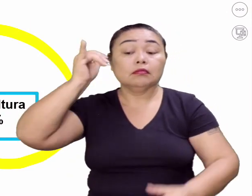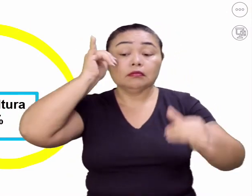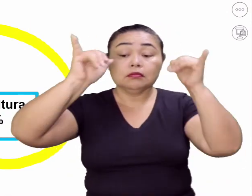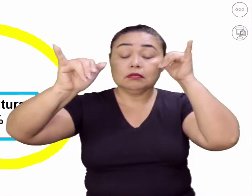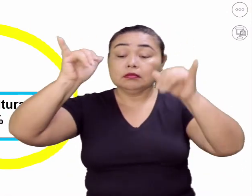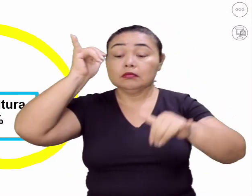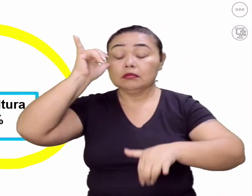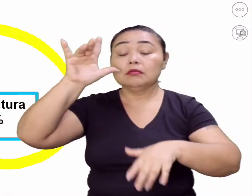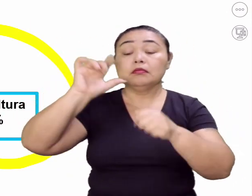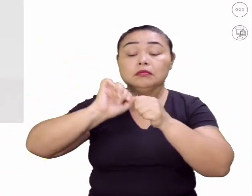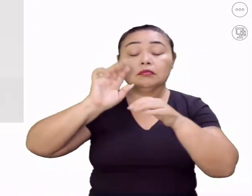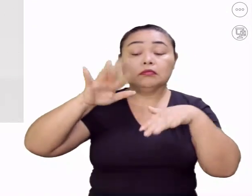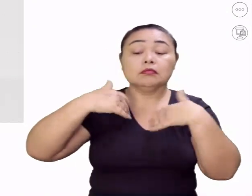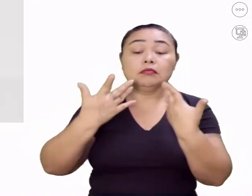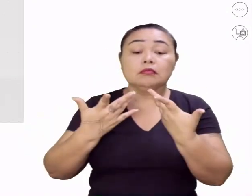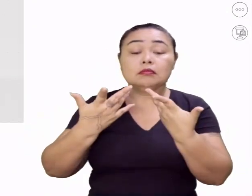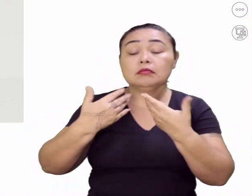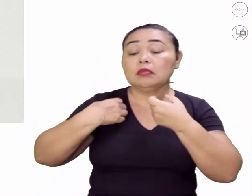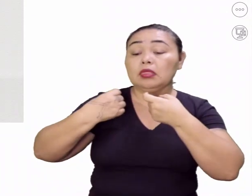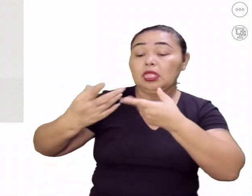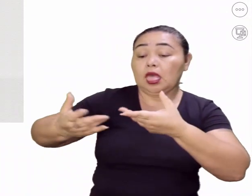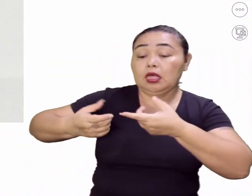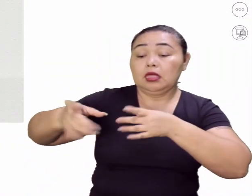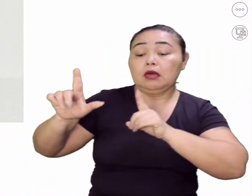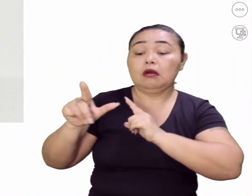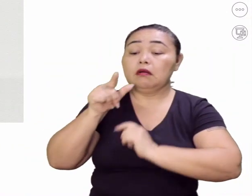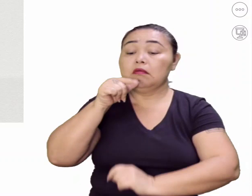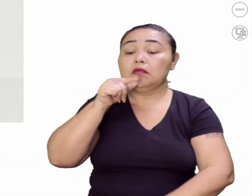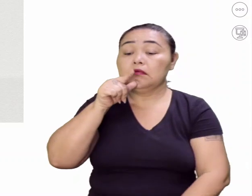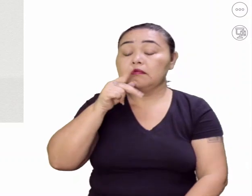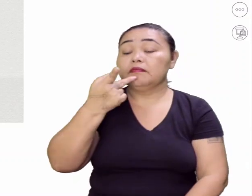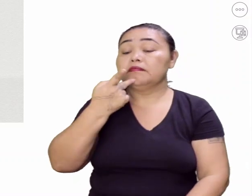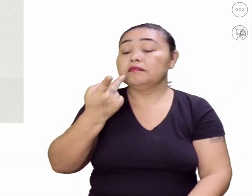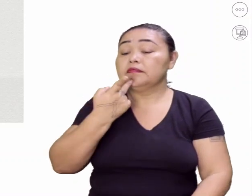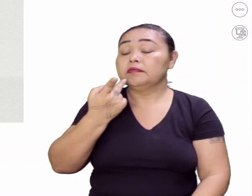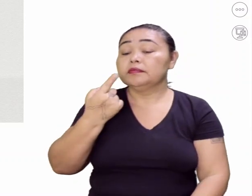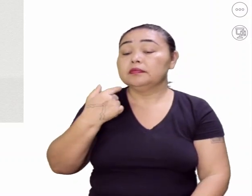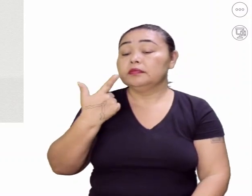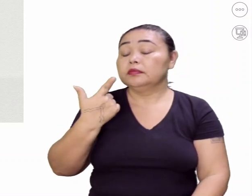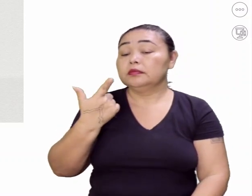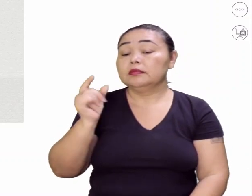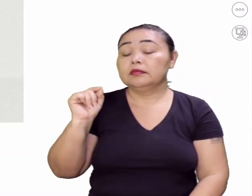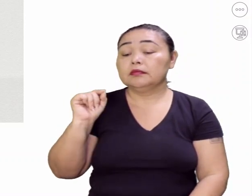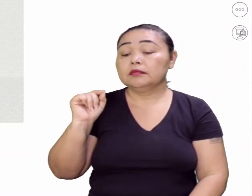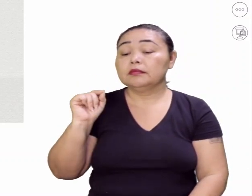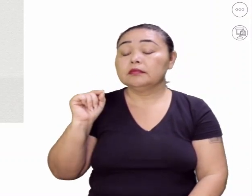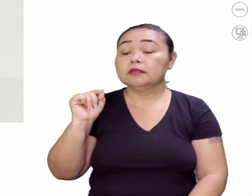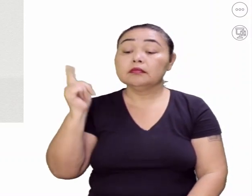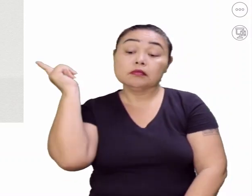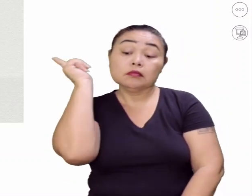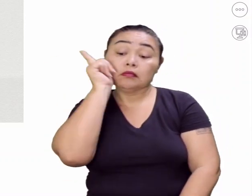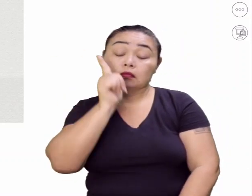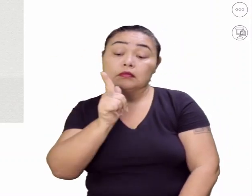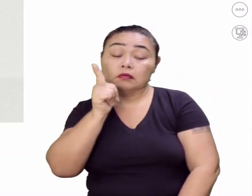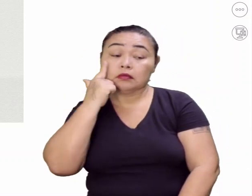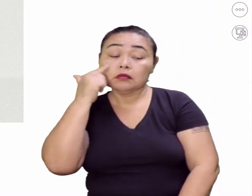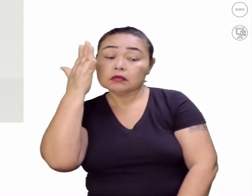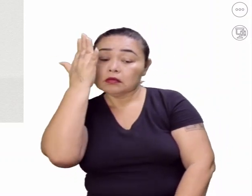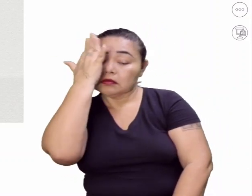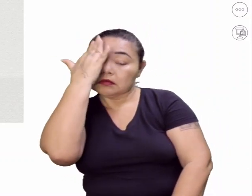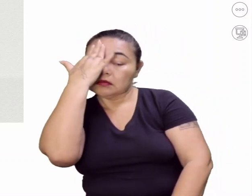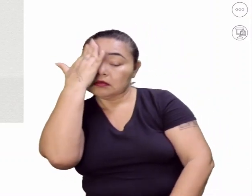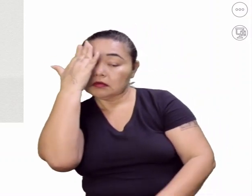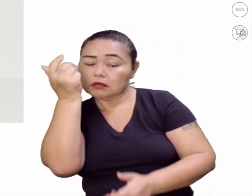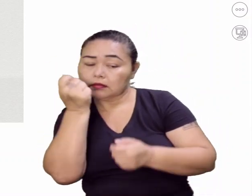essa questão da água, né? O desperdício da água. Isso. E falava o seguinte, ó, que ele consegue monitorar